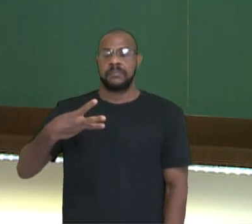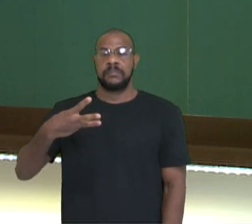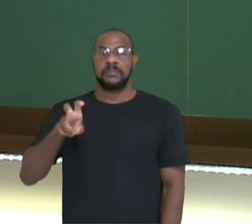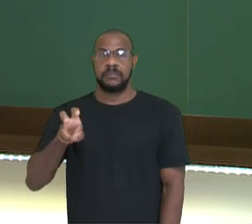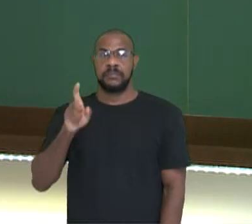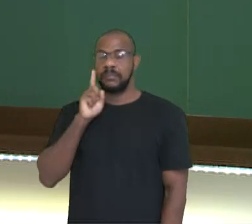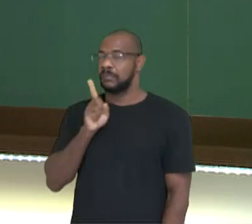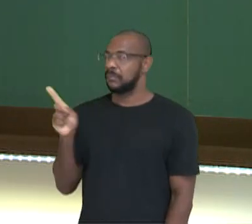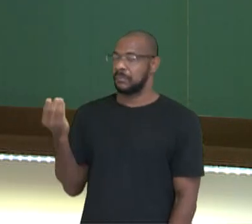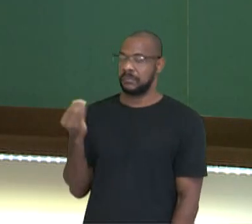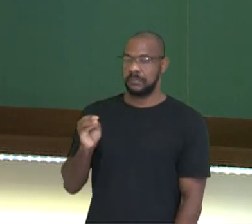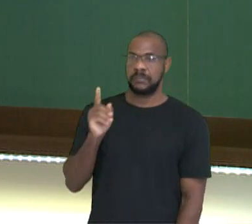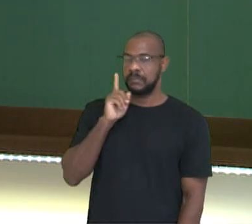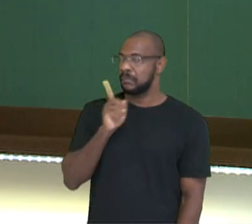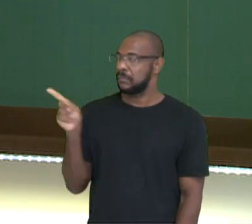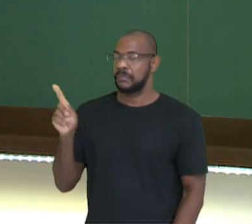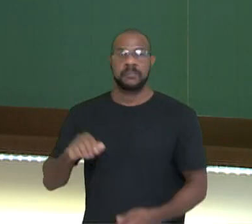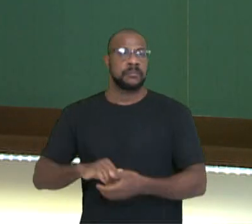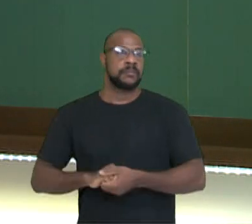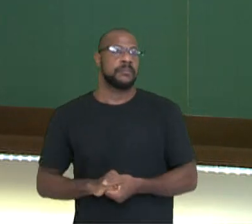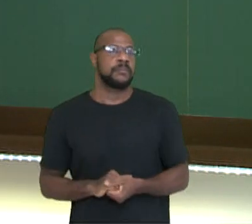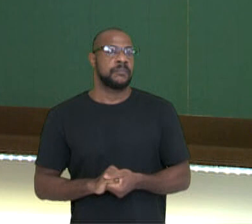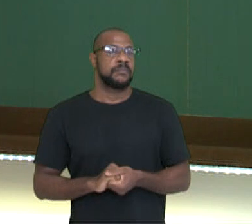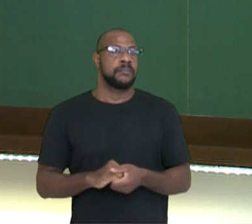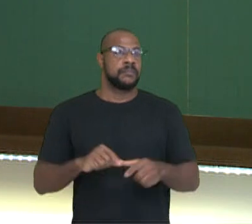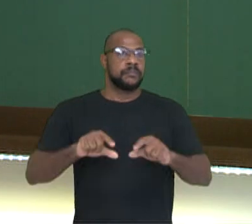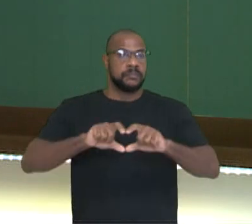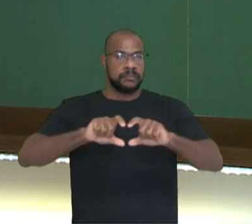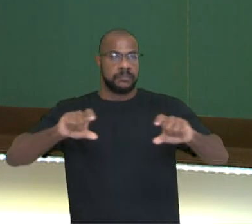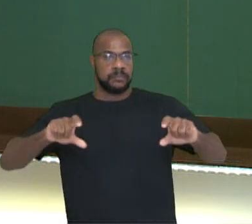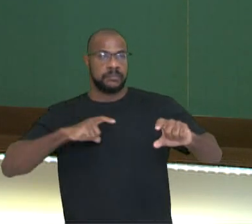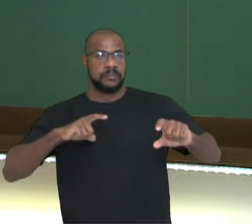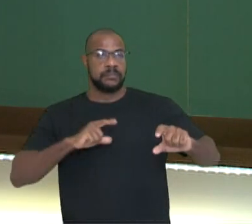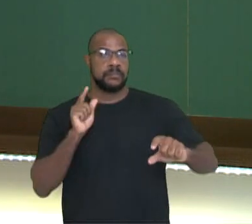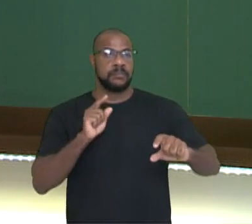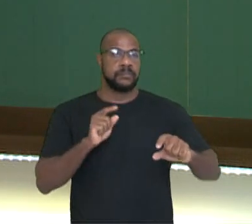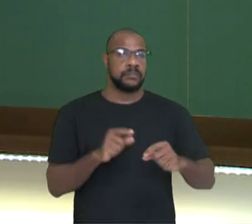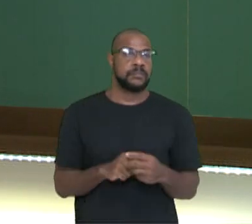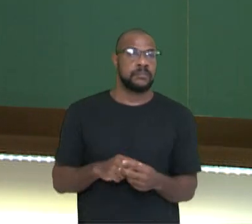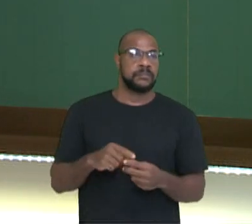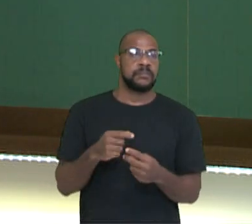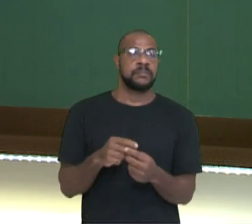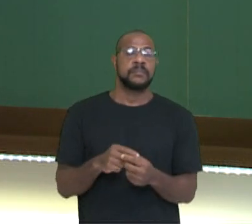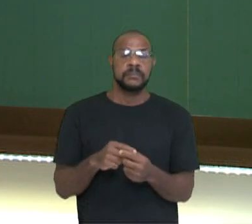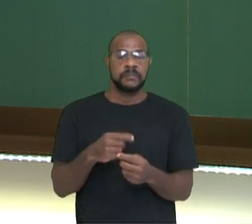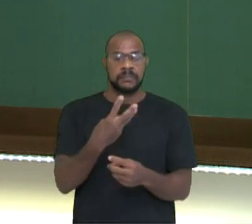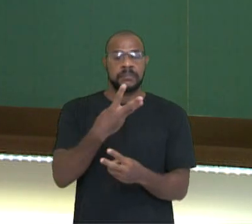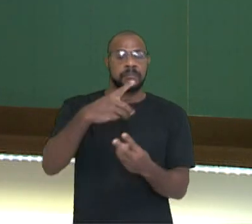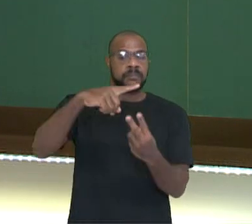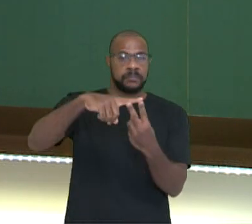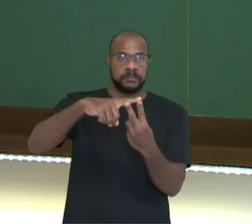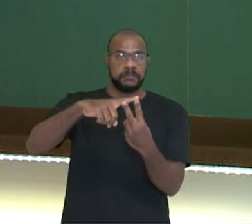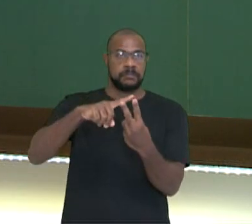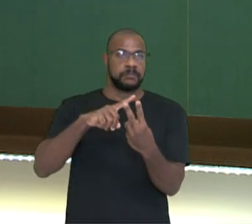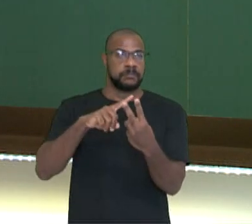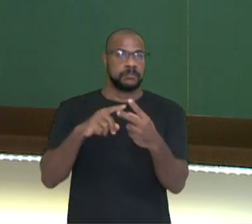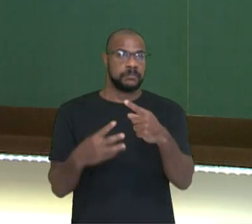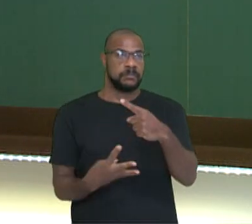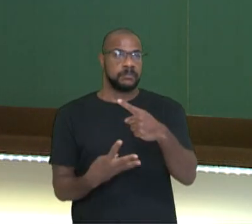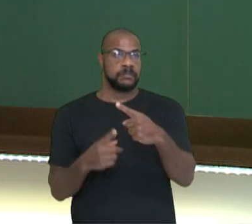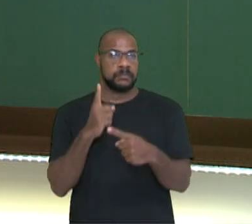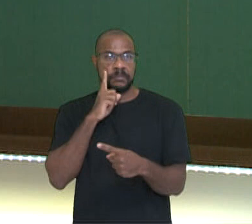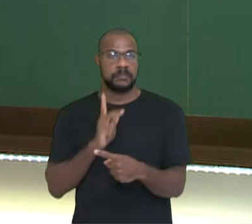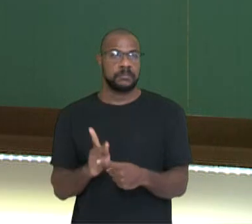tiver a qual expressão? 3/4, porque já está em radianos, mais K vezes 2π, K